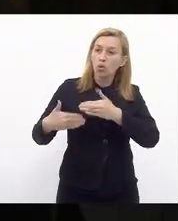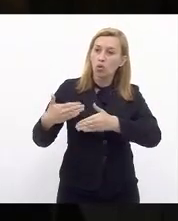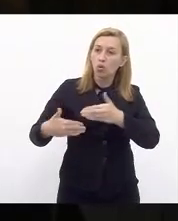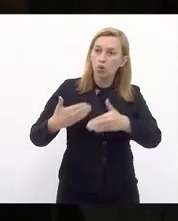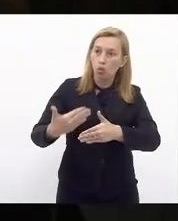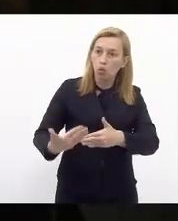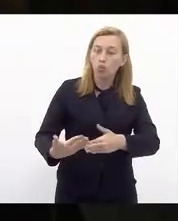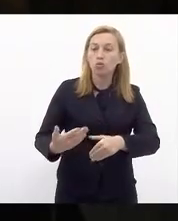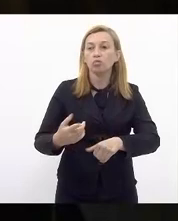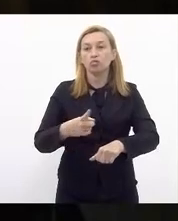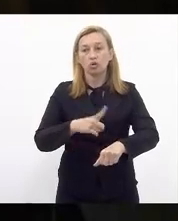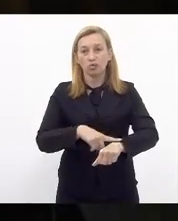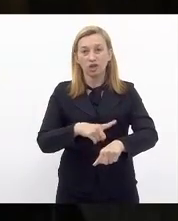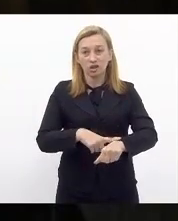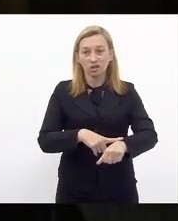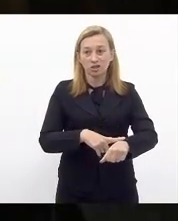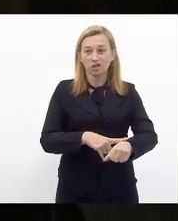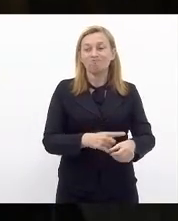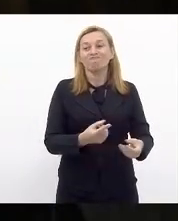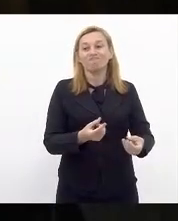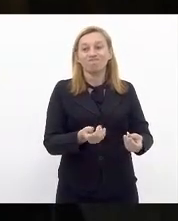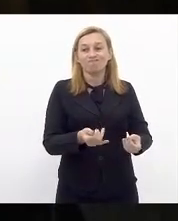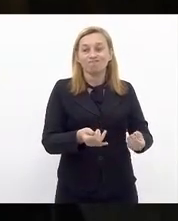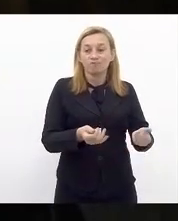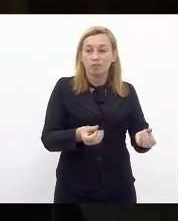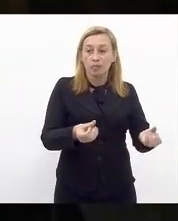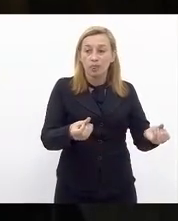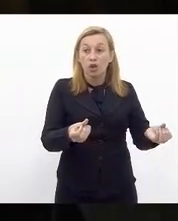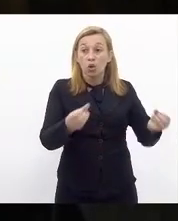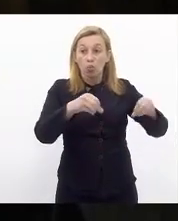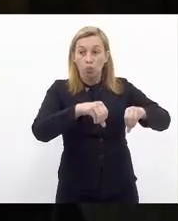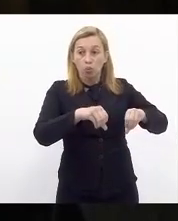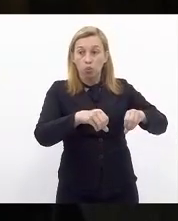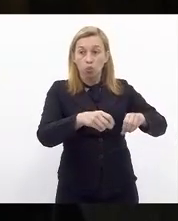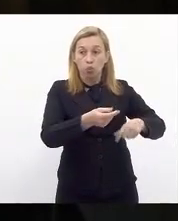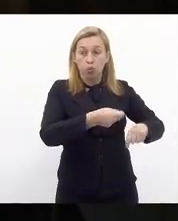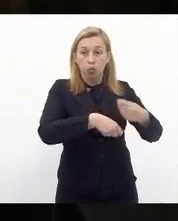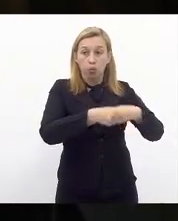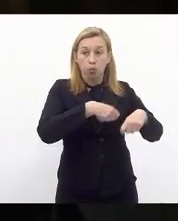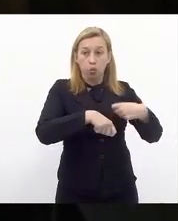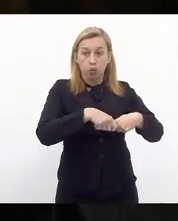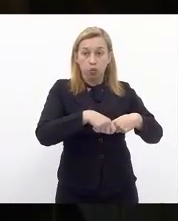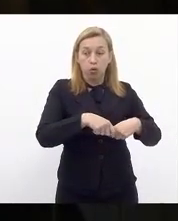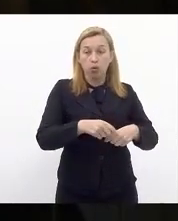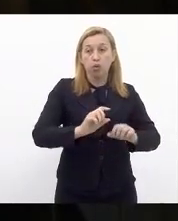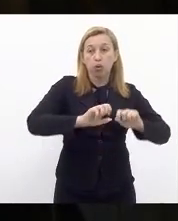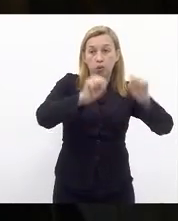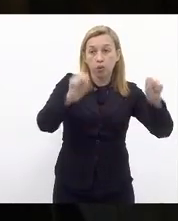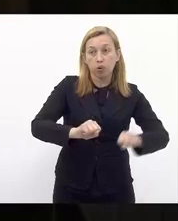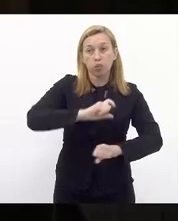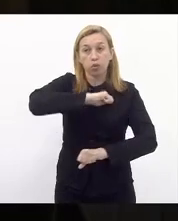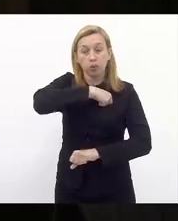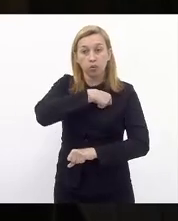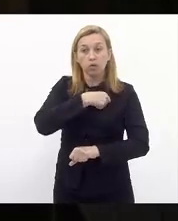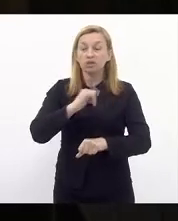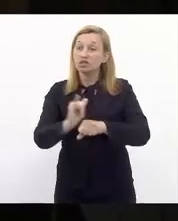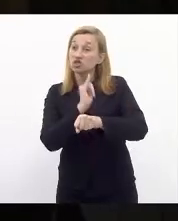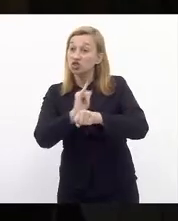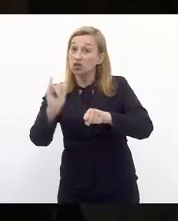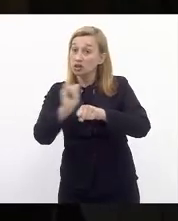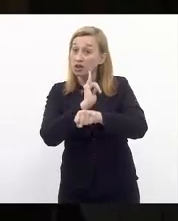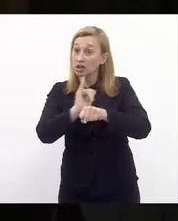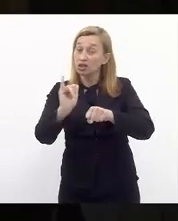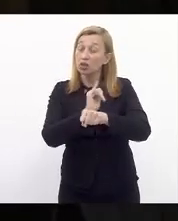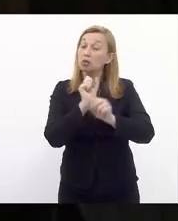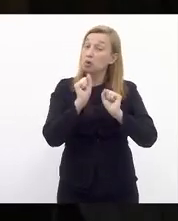período em decadência econômica e esvaziamento econômico o regime de recuperação fiscal tem mecanismos